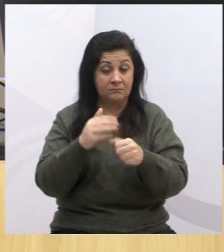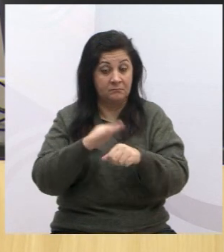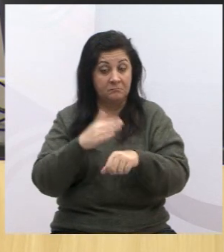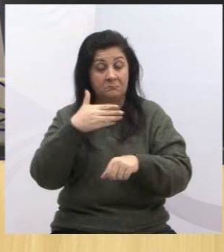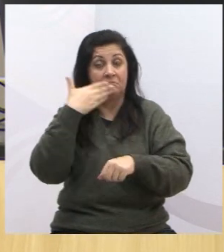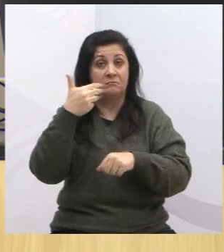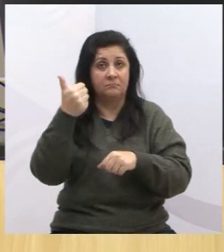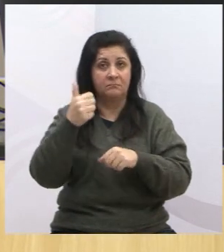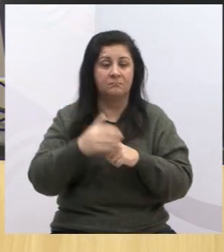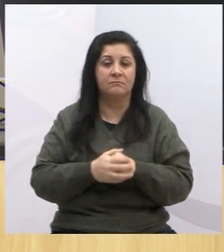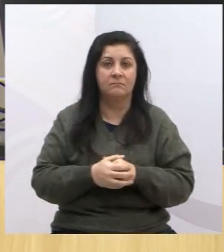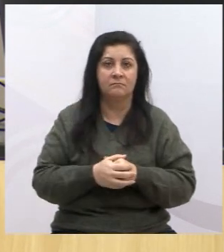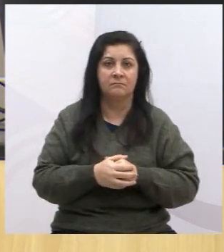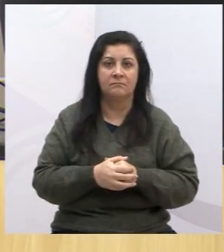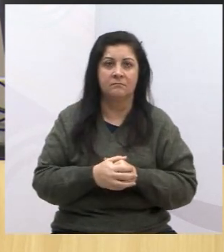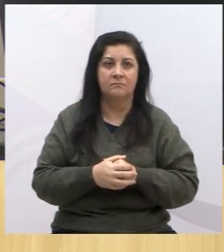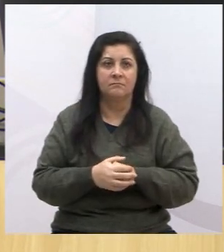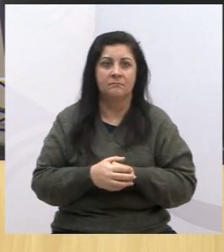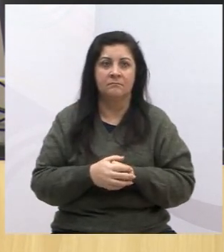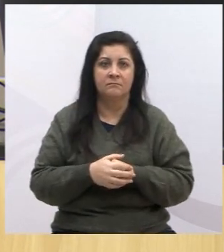um empreendimento de tal porte